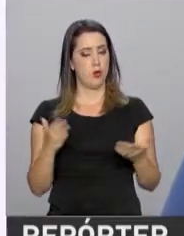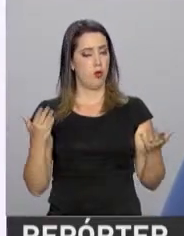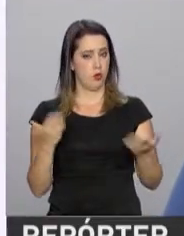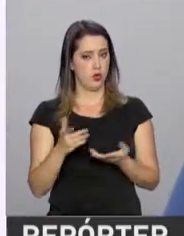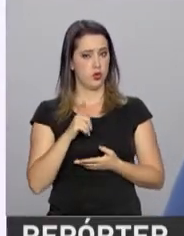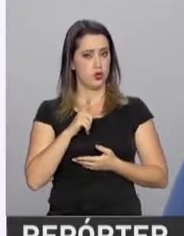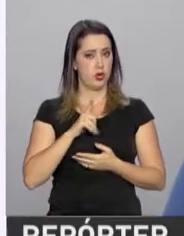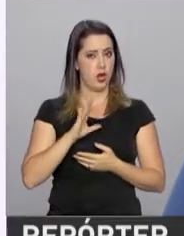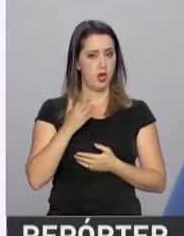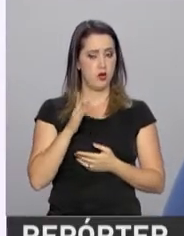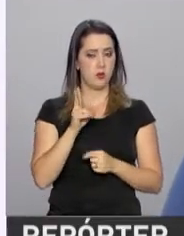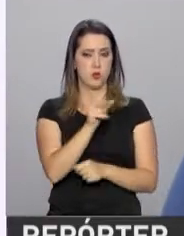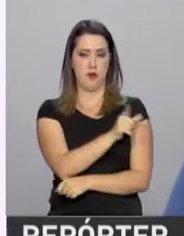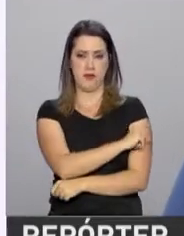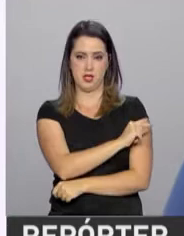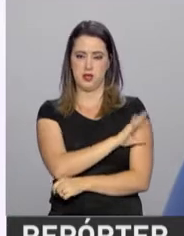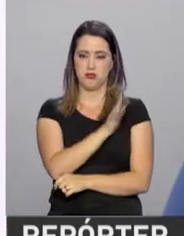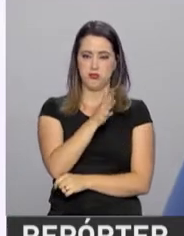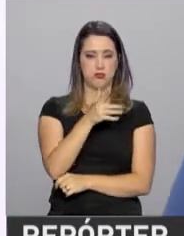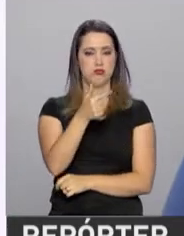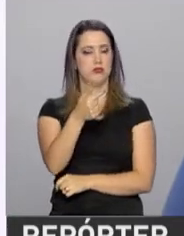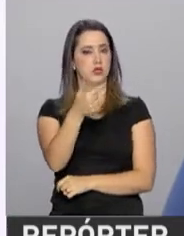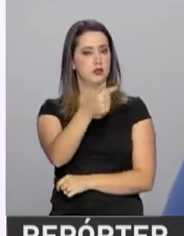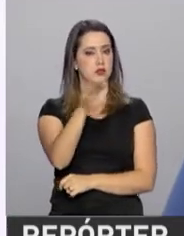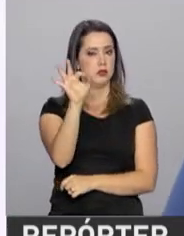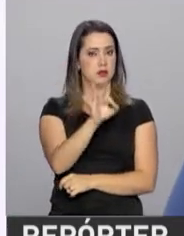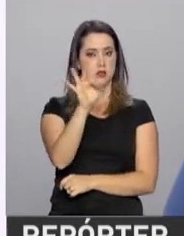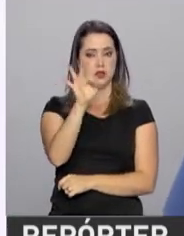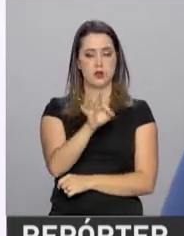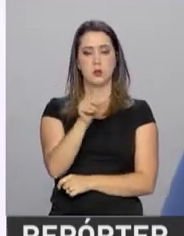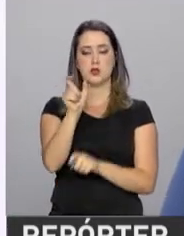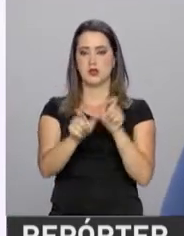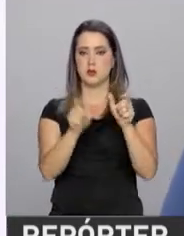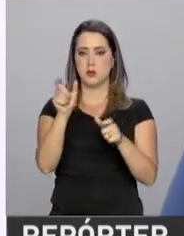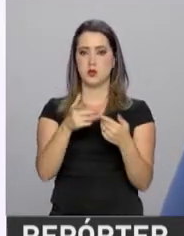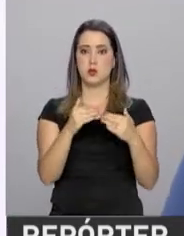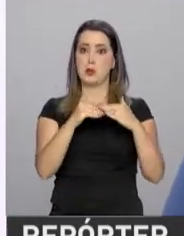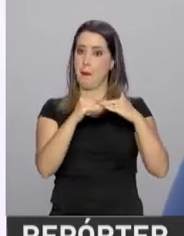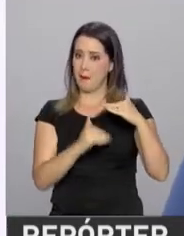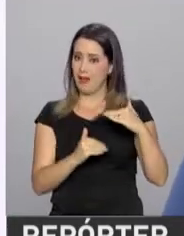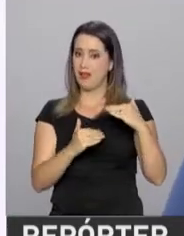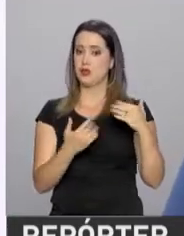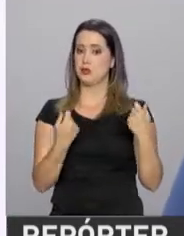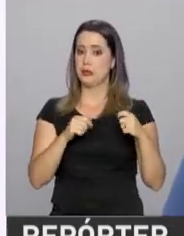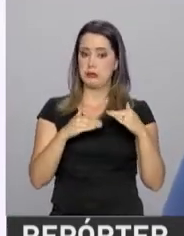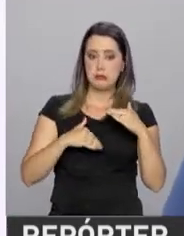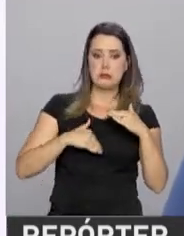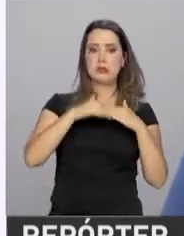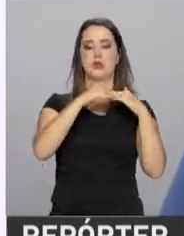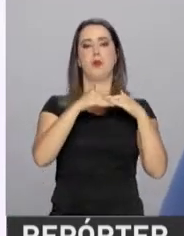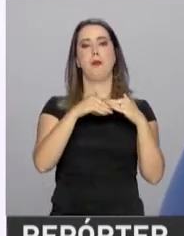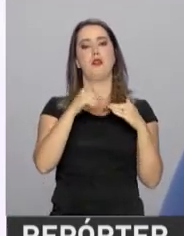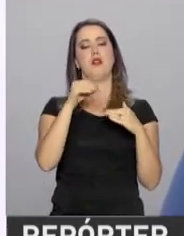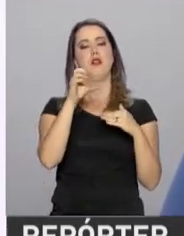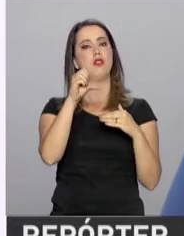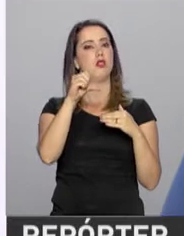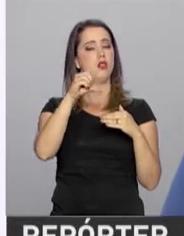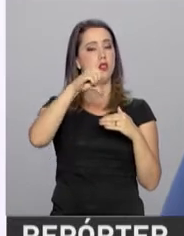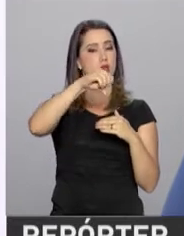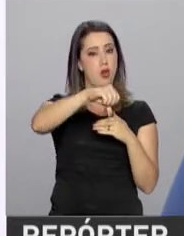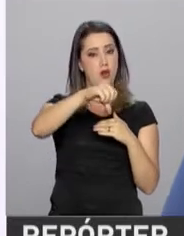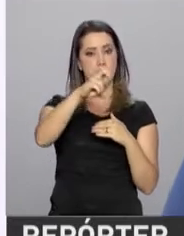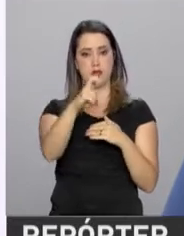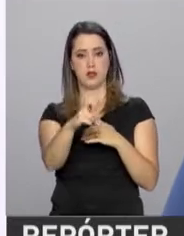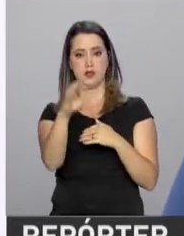nacional de 77% como eu havia colocado muito baixo uma vez que a nossa recomendação é de 95% é mais